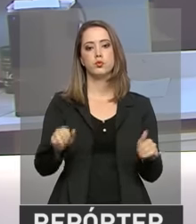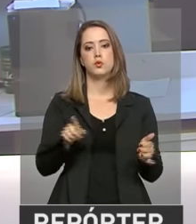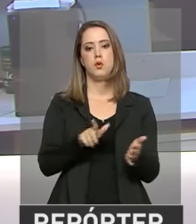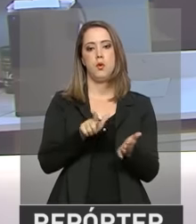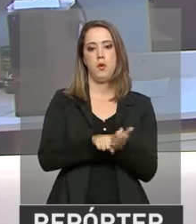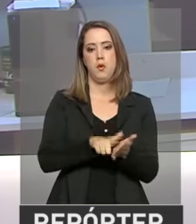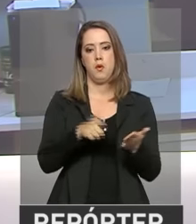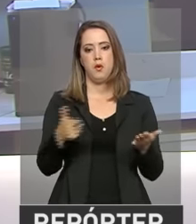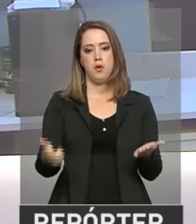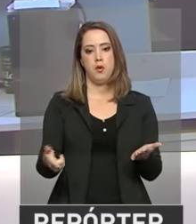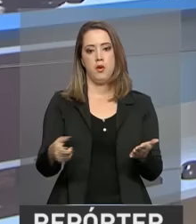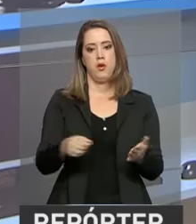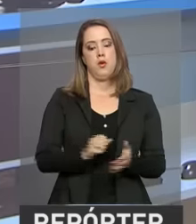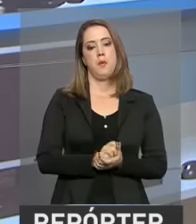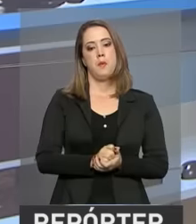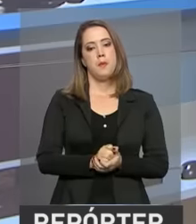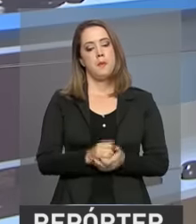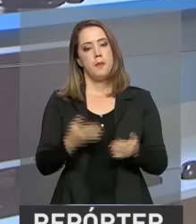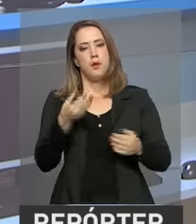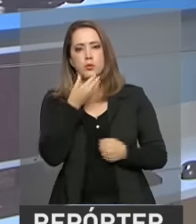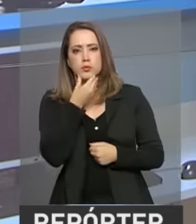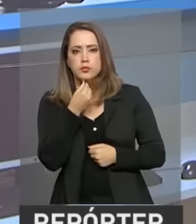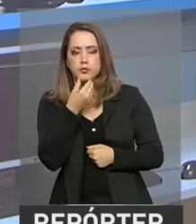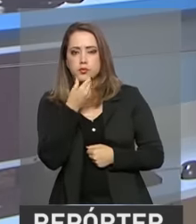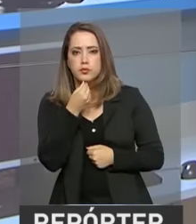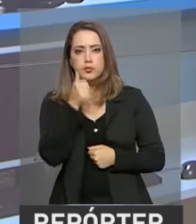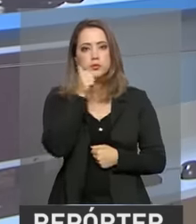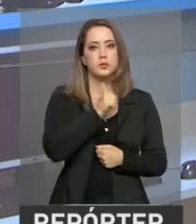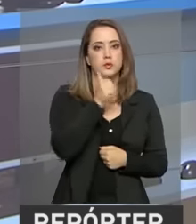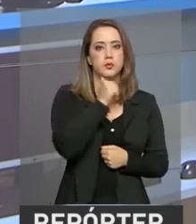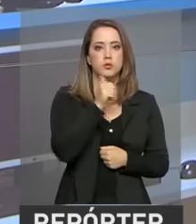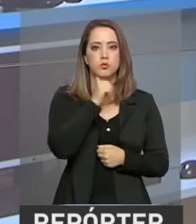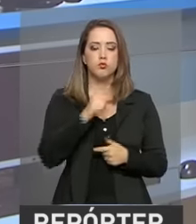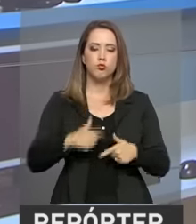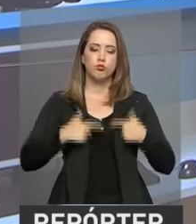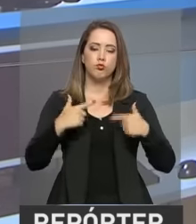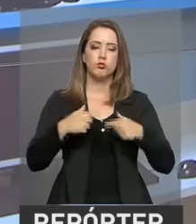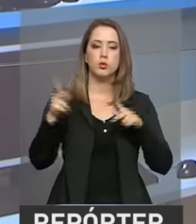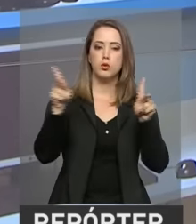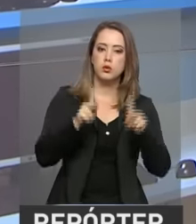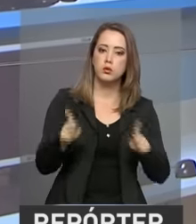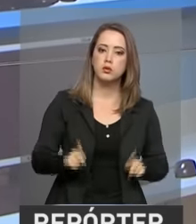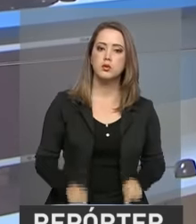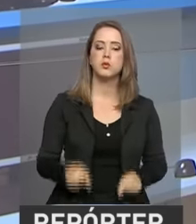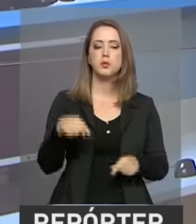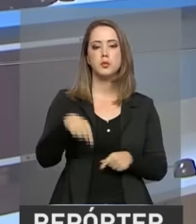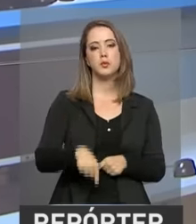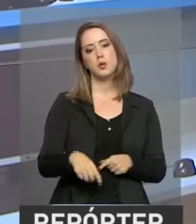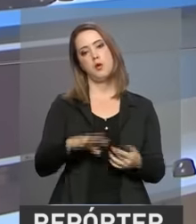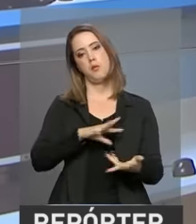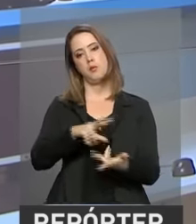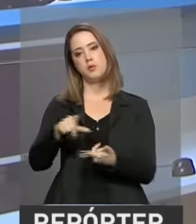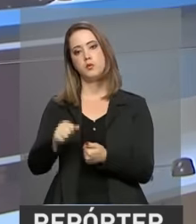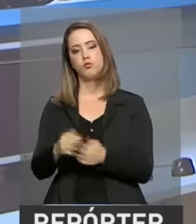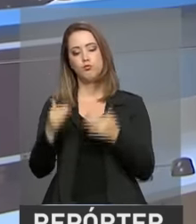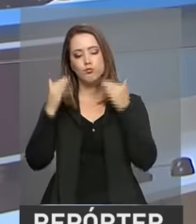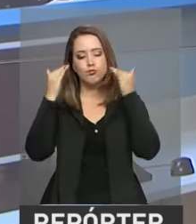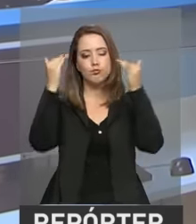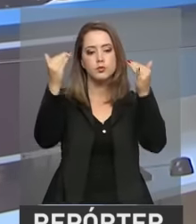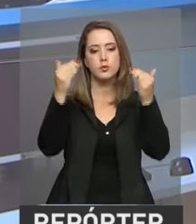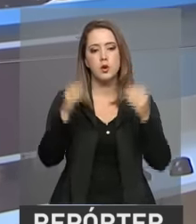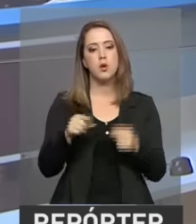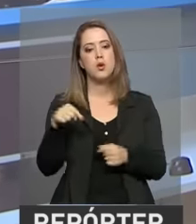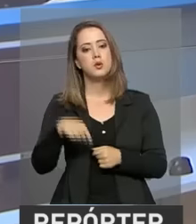Oficial da União homens e mulheres que lutaram pela paz no mundo foram homenageados nesta segundafeira o grupamento de